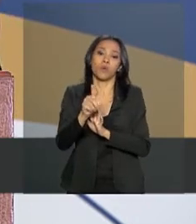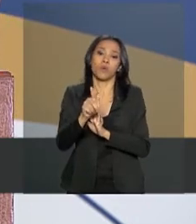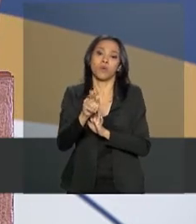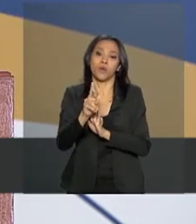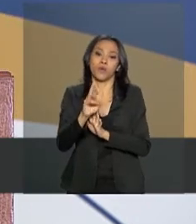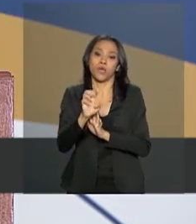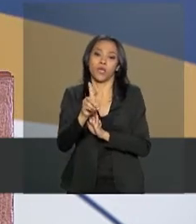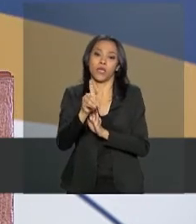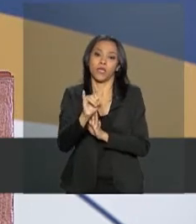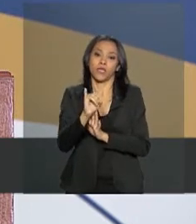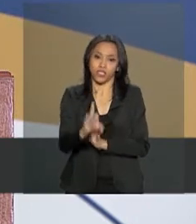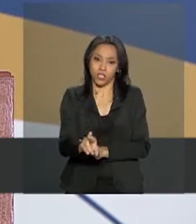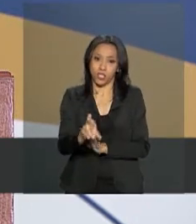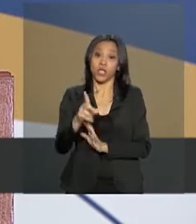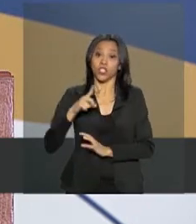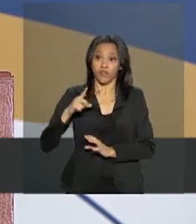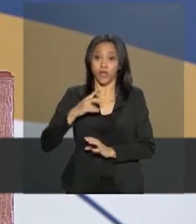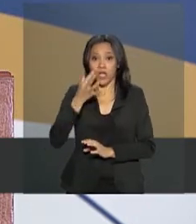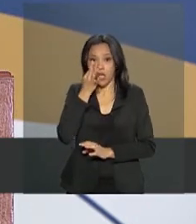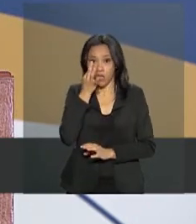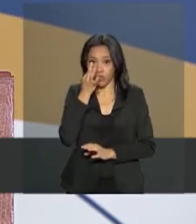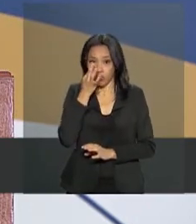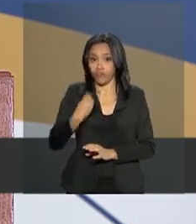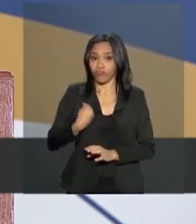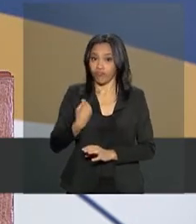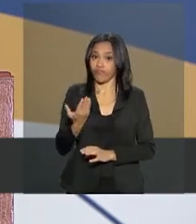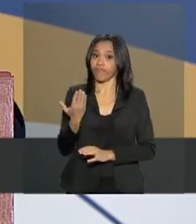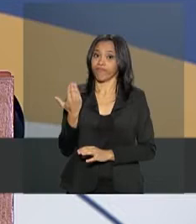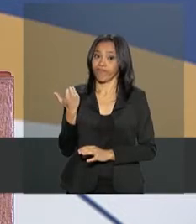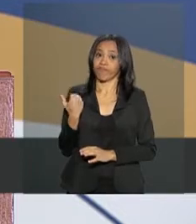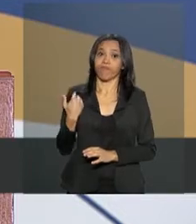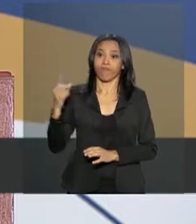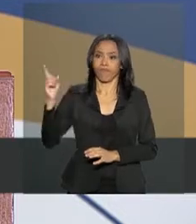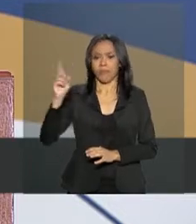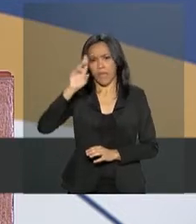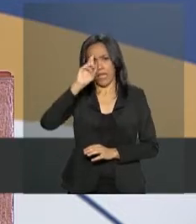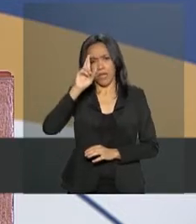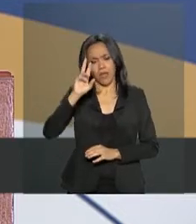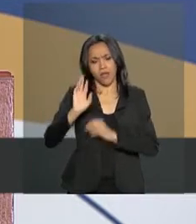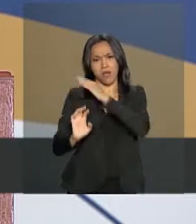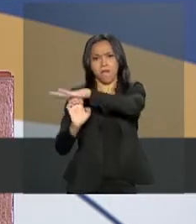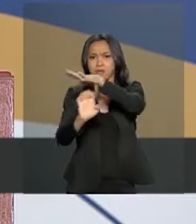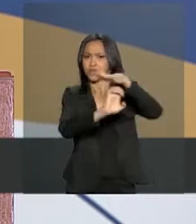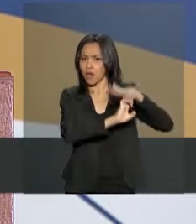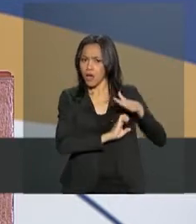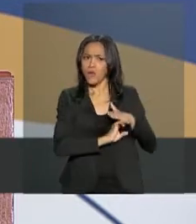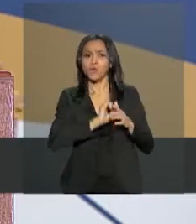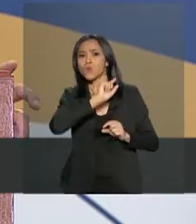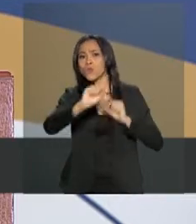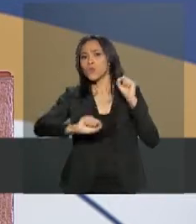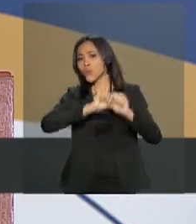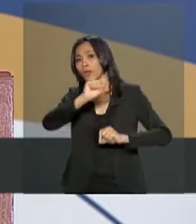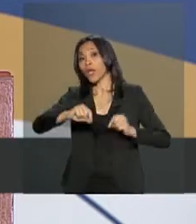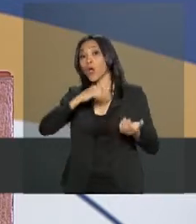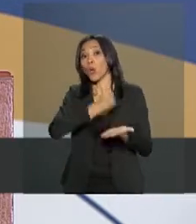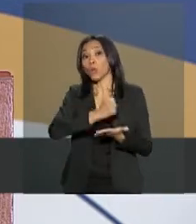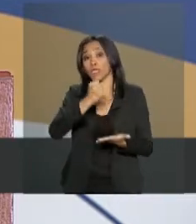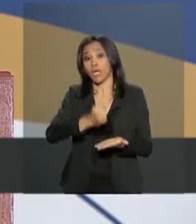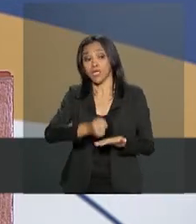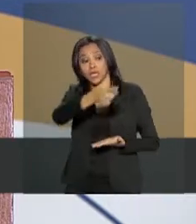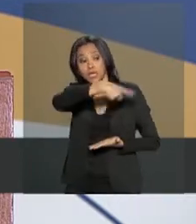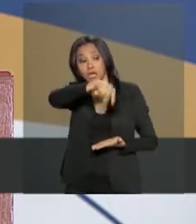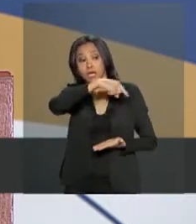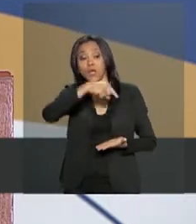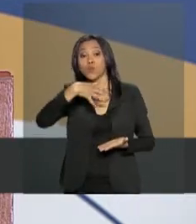estiveram da mais variada os mais variados setores diz exatamente a contratação daqueles filhos de bolsas famílias e hoje